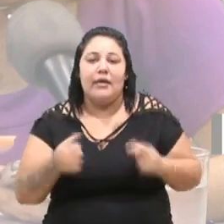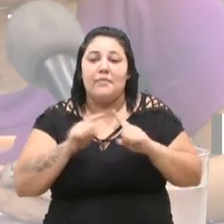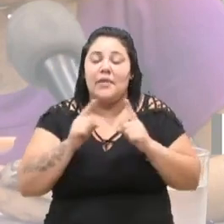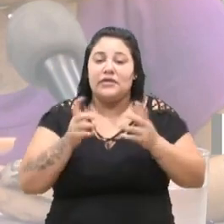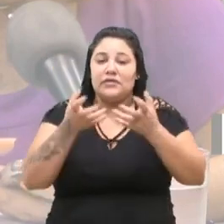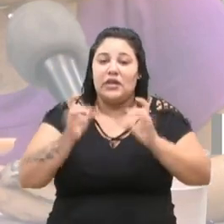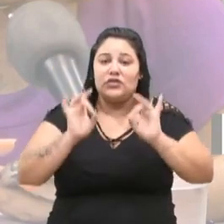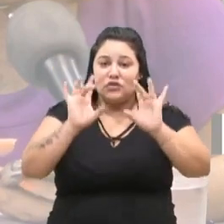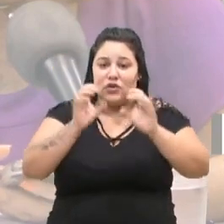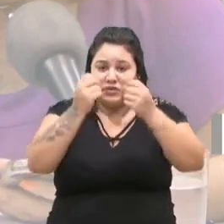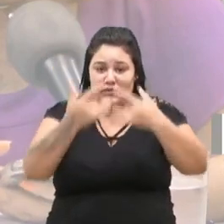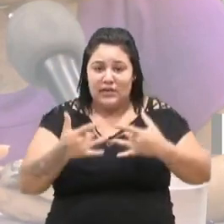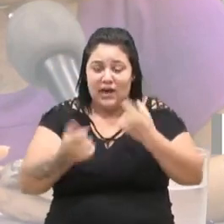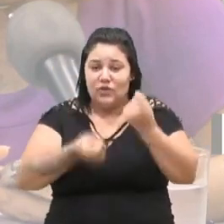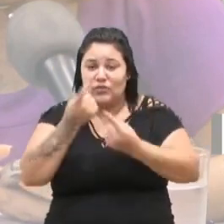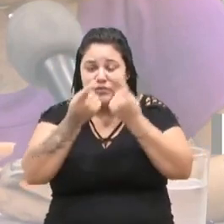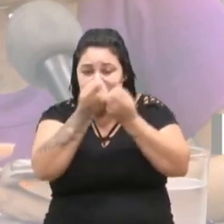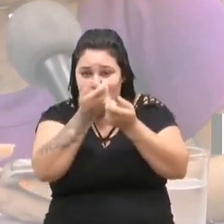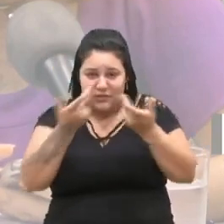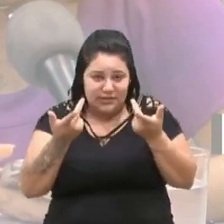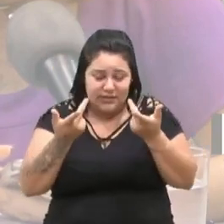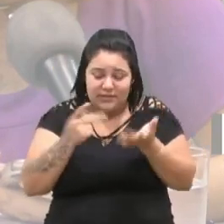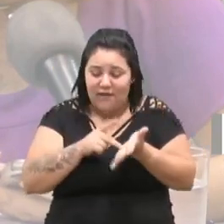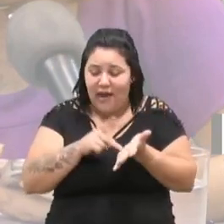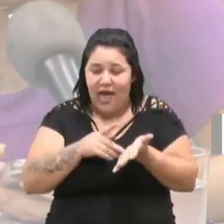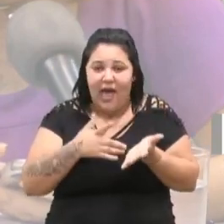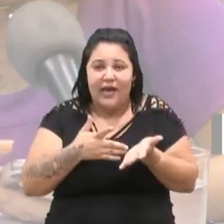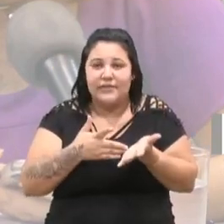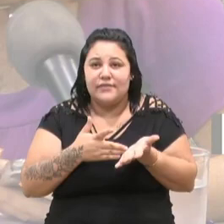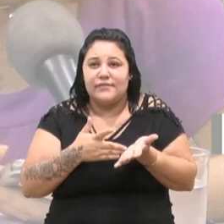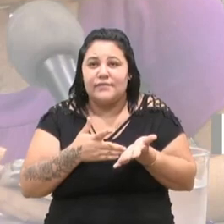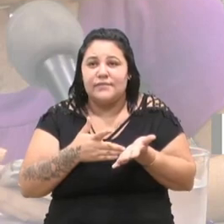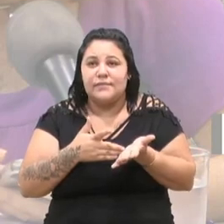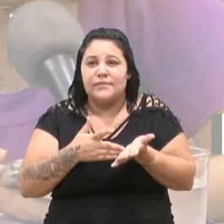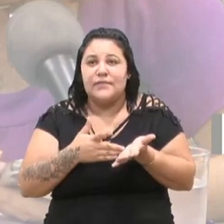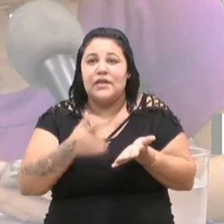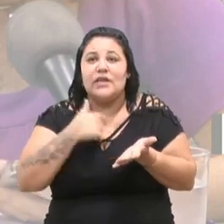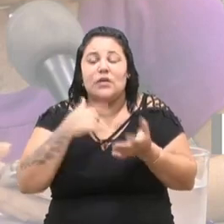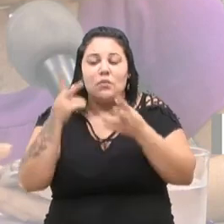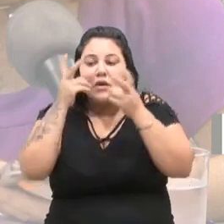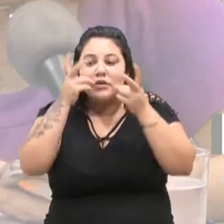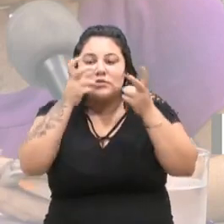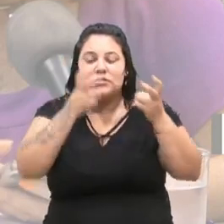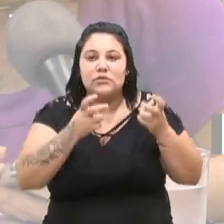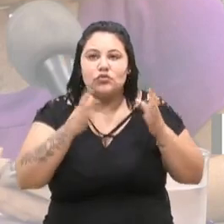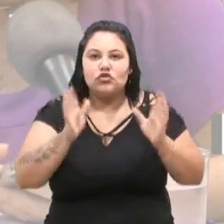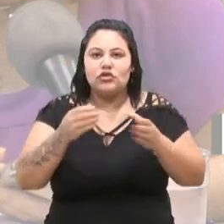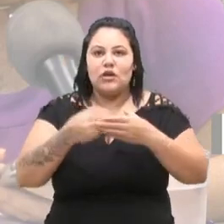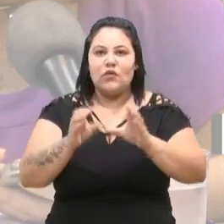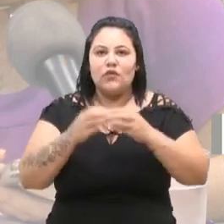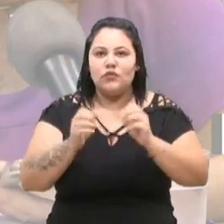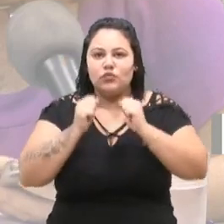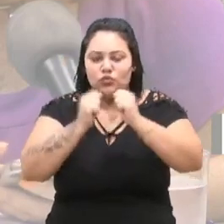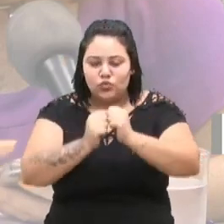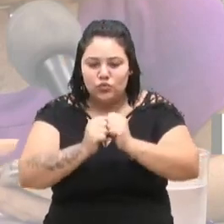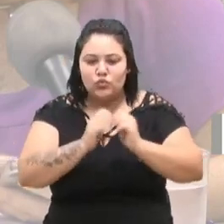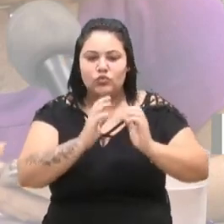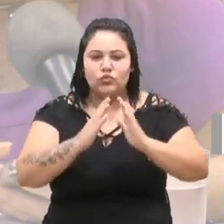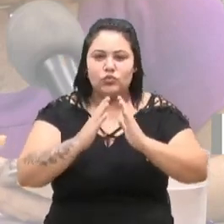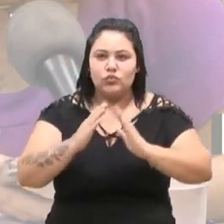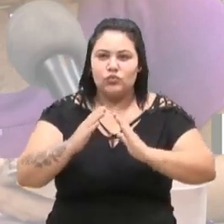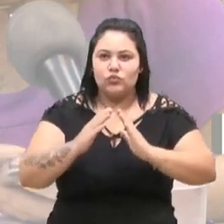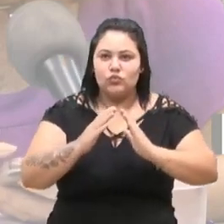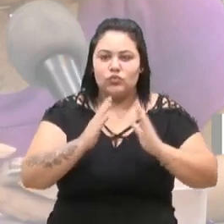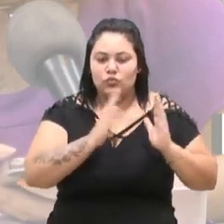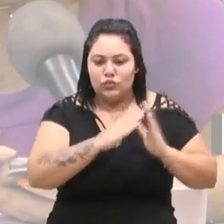falar algumas coisinhas que eu percebo, que eu já convivi com moradores. Quero falar